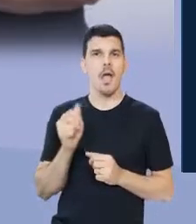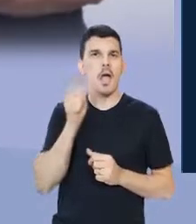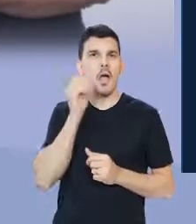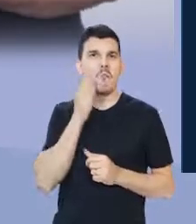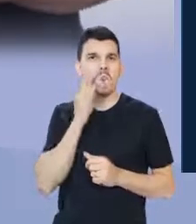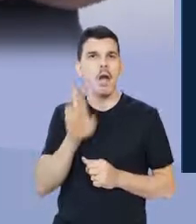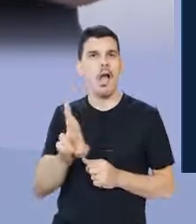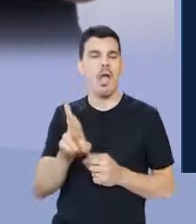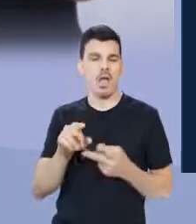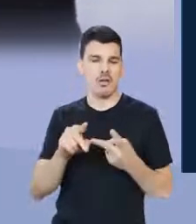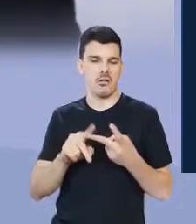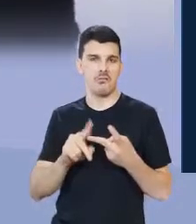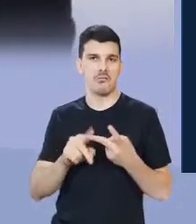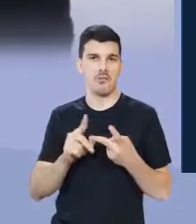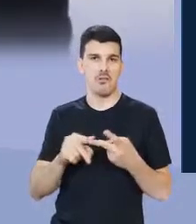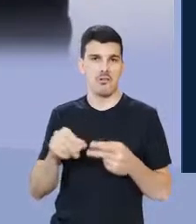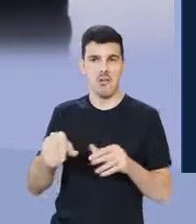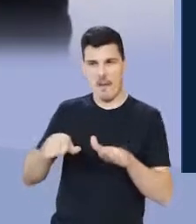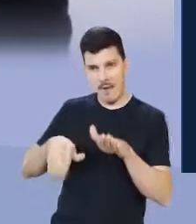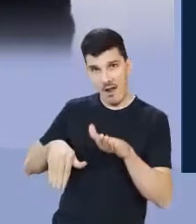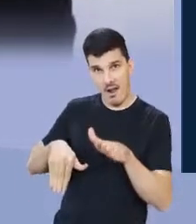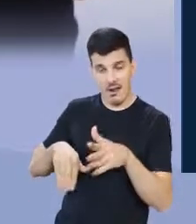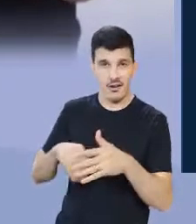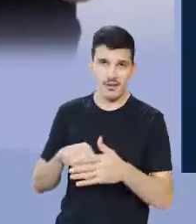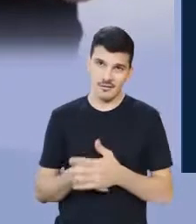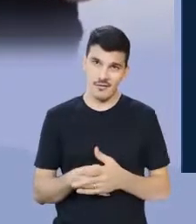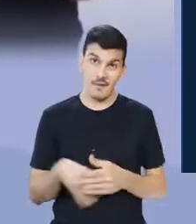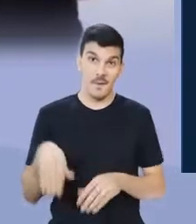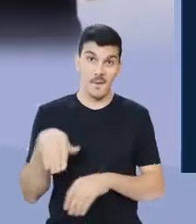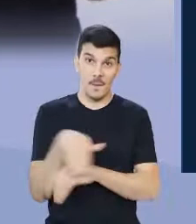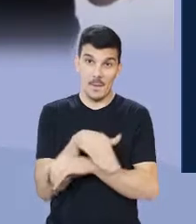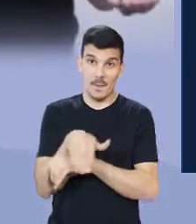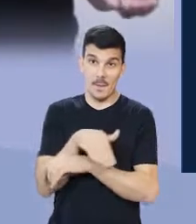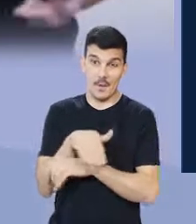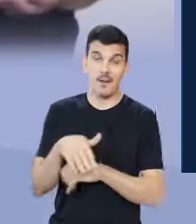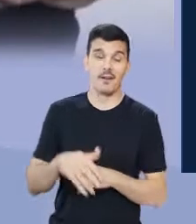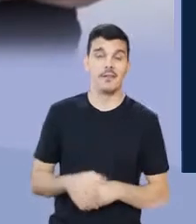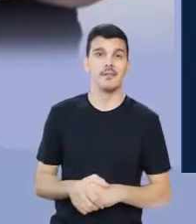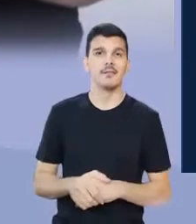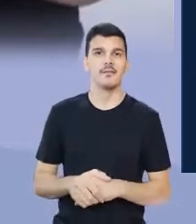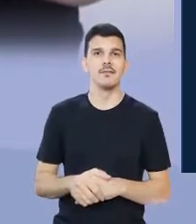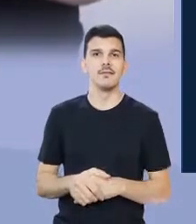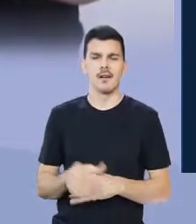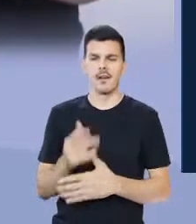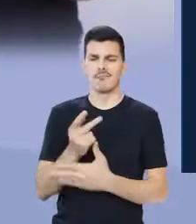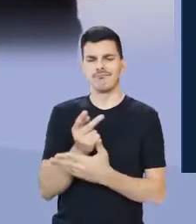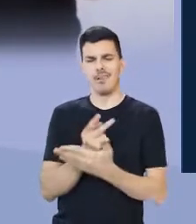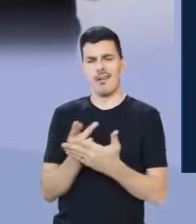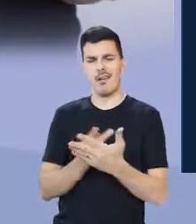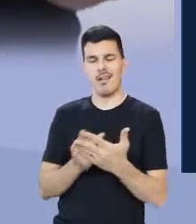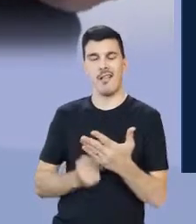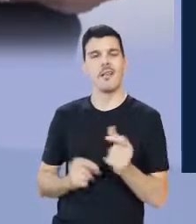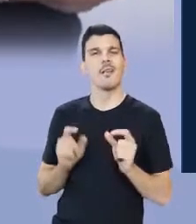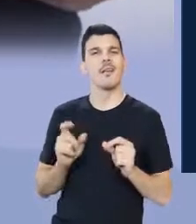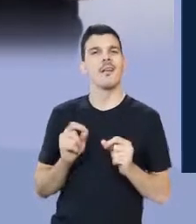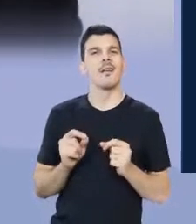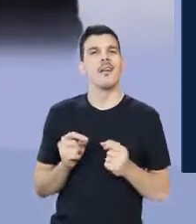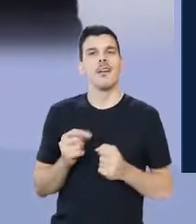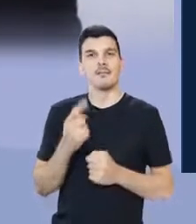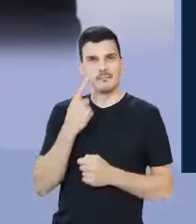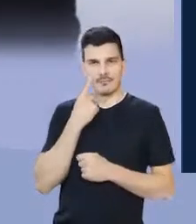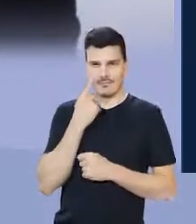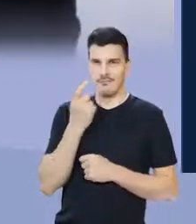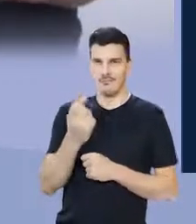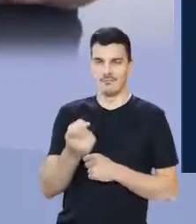vendia nos bares, vendia nas praias, nas ruas. E os poemas